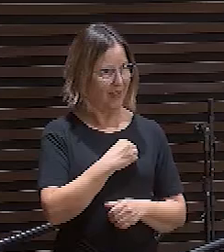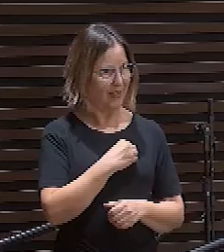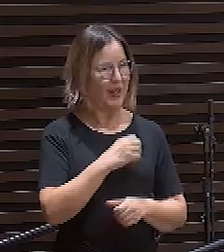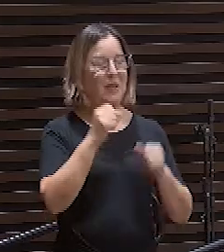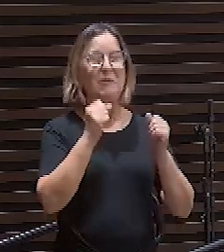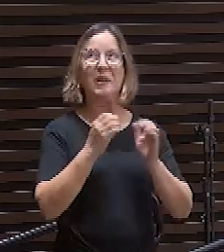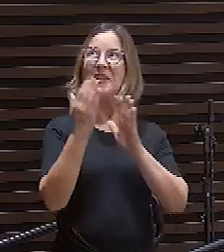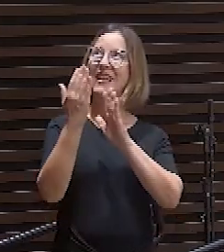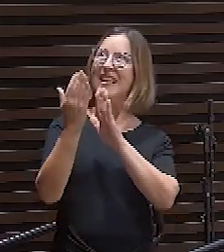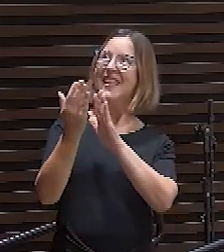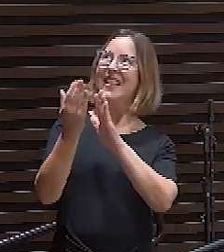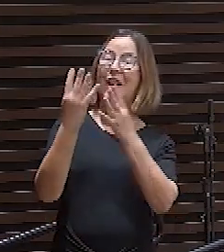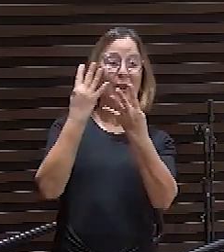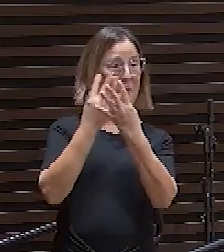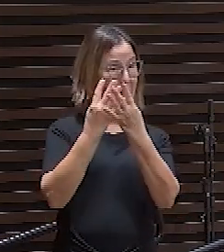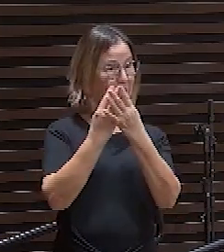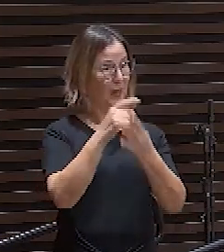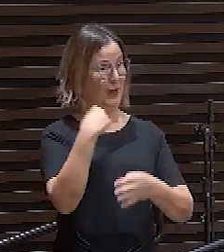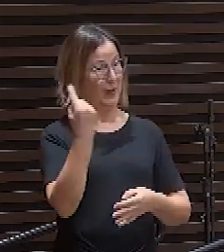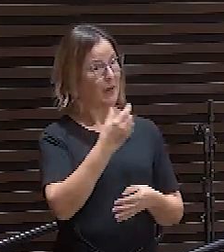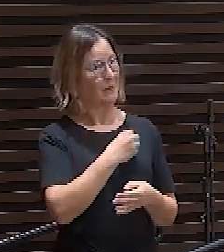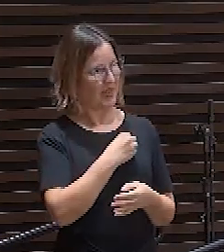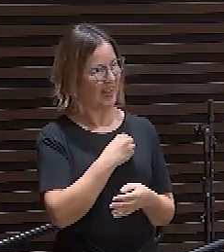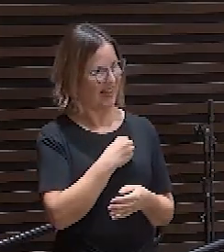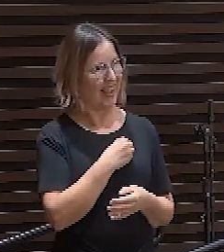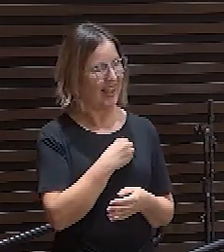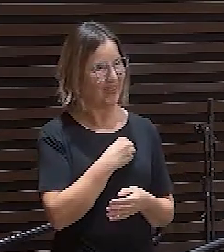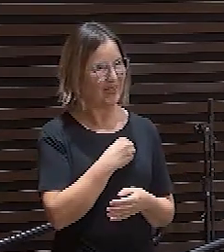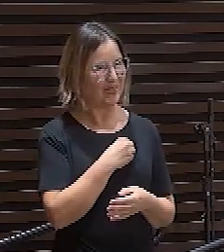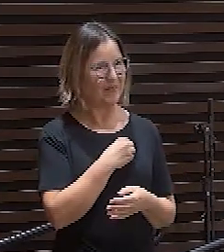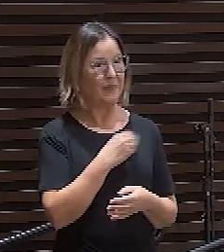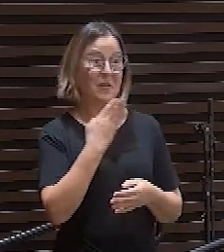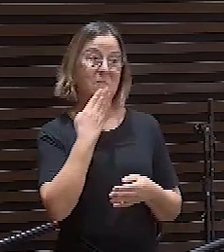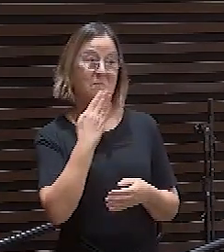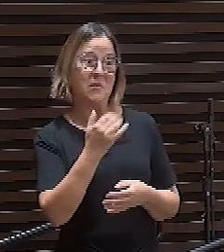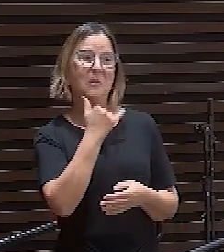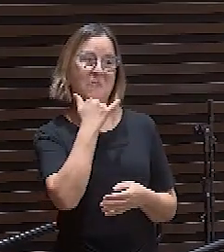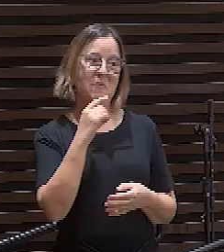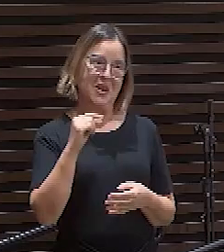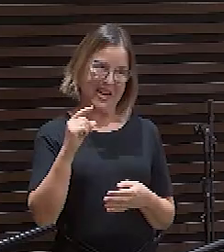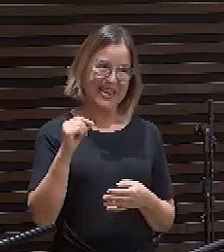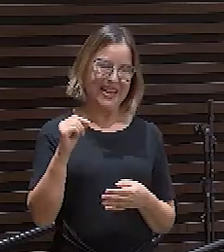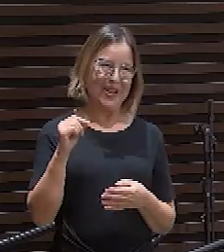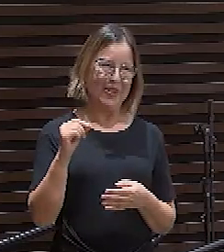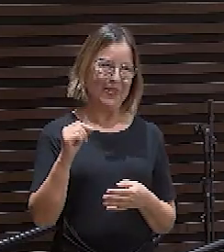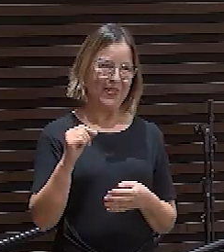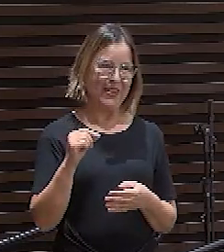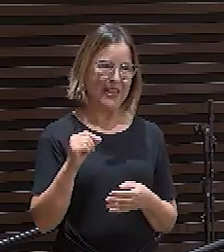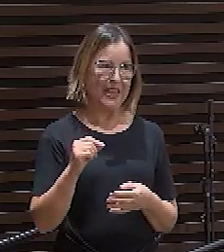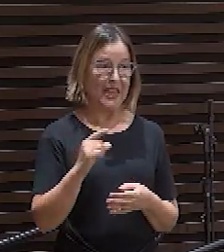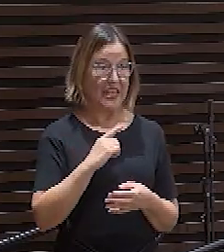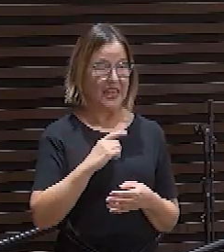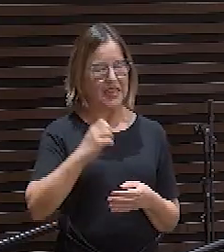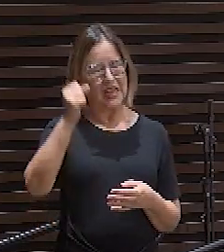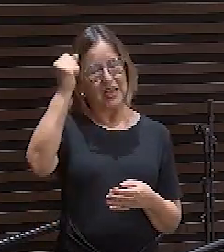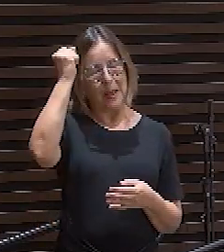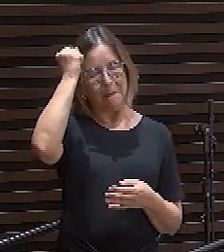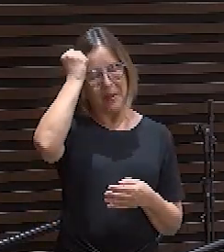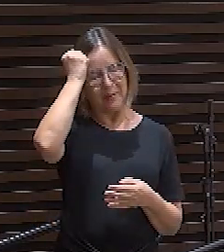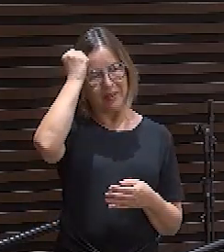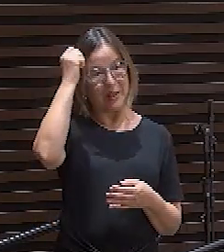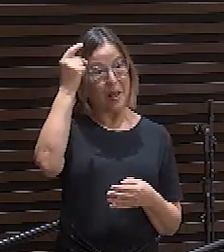Pai, confessando os nossos pecados, pedindo o perdão e tendo o arrependimento dele para que a nossa